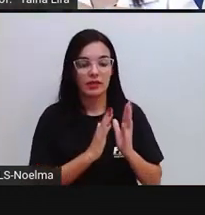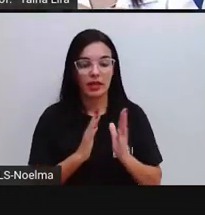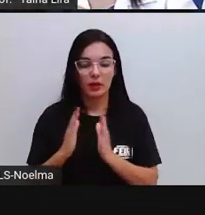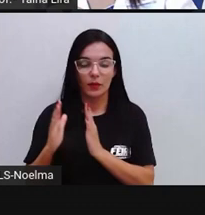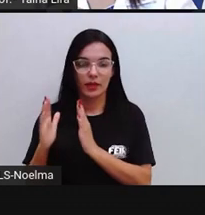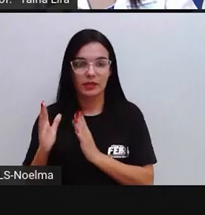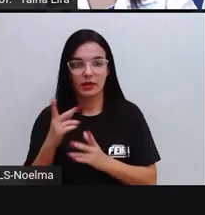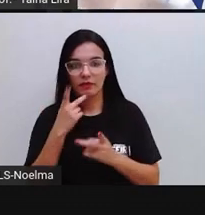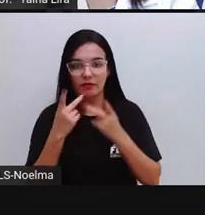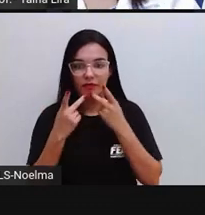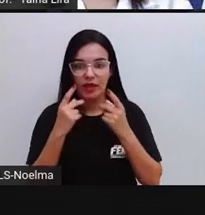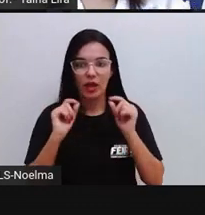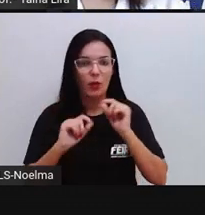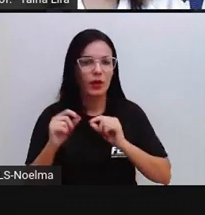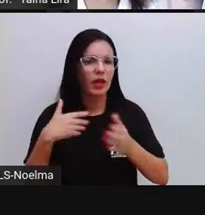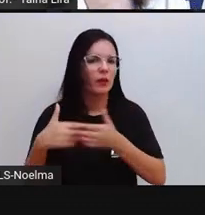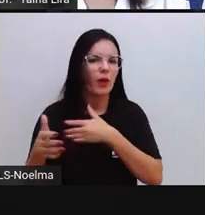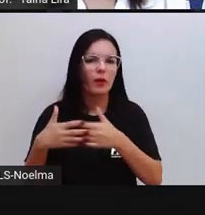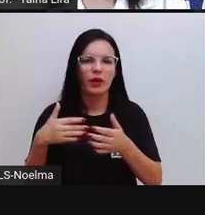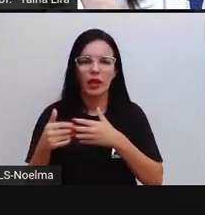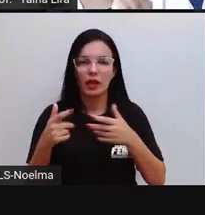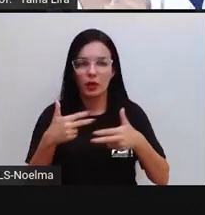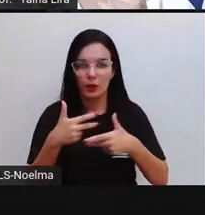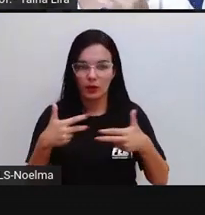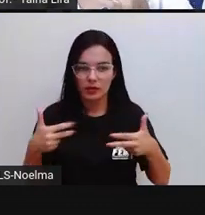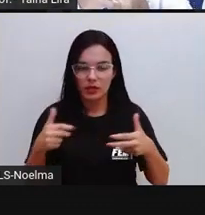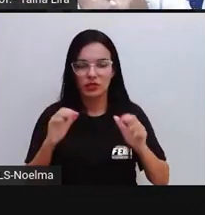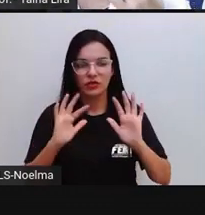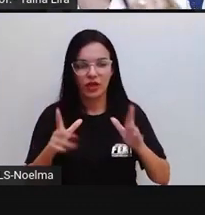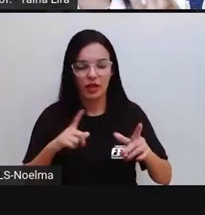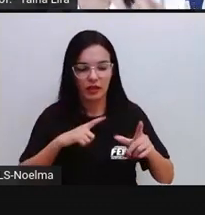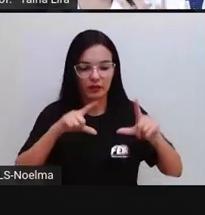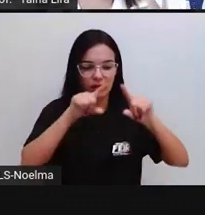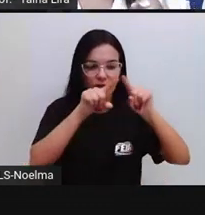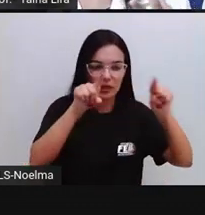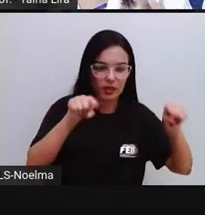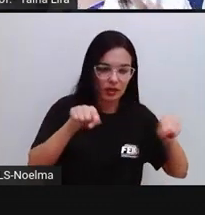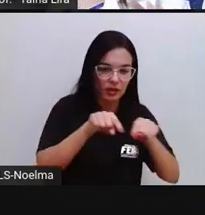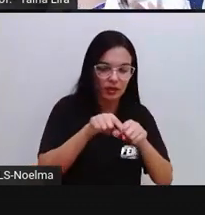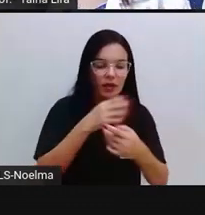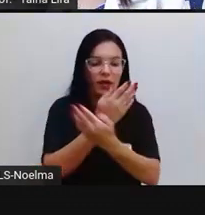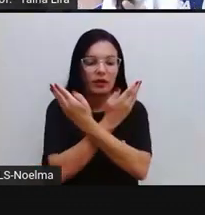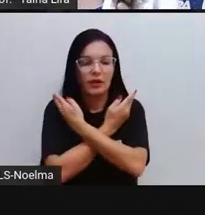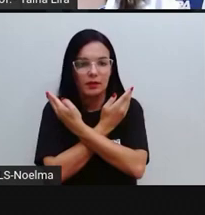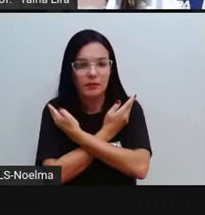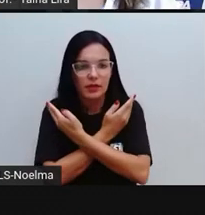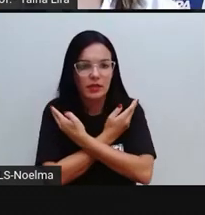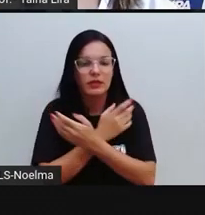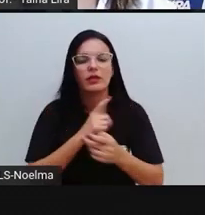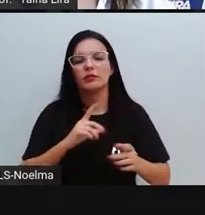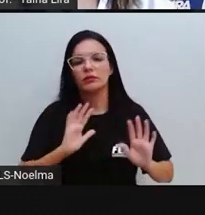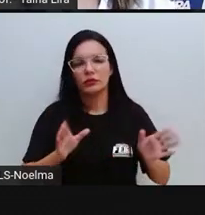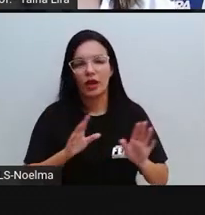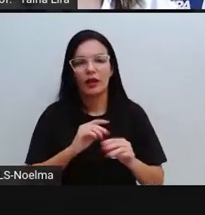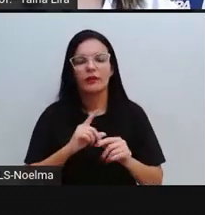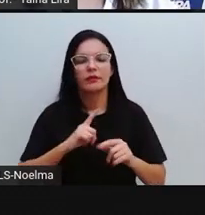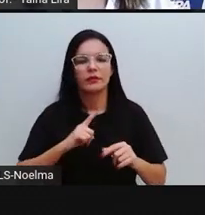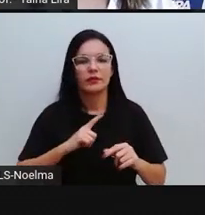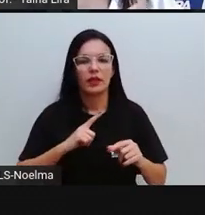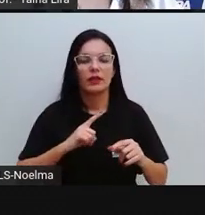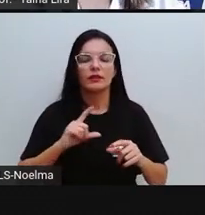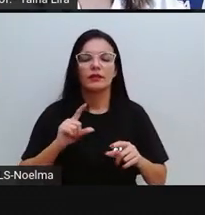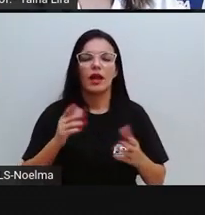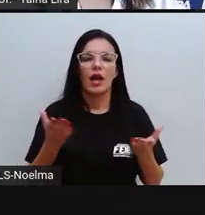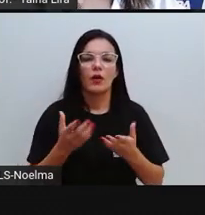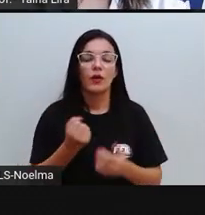fazer sequência de qualquer coisa, tá? A Pró já trouxe uma sequência de camisa, A PRO trouxe sequência ali de formas geométricas